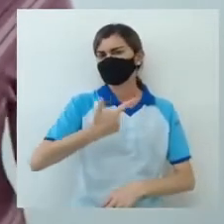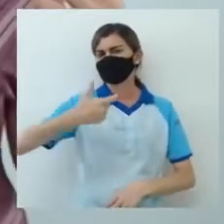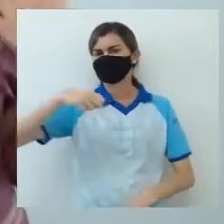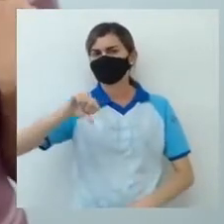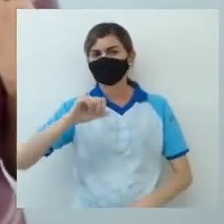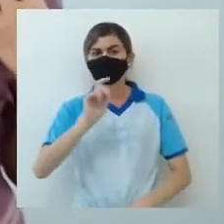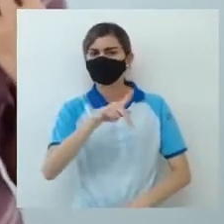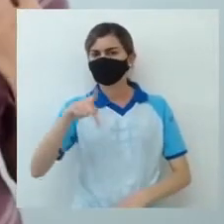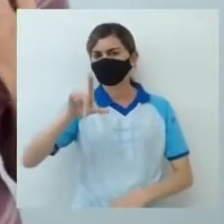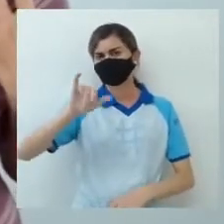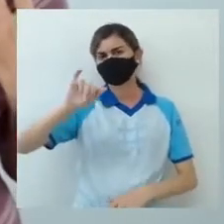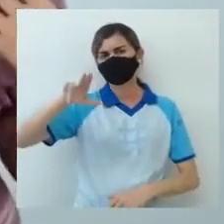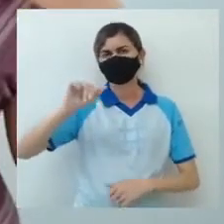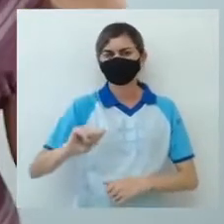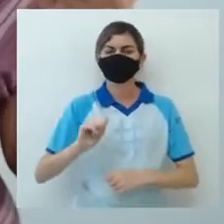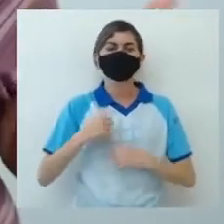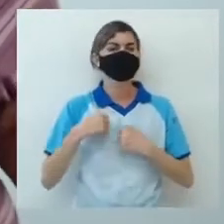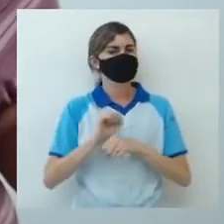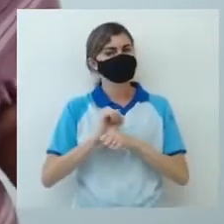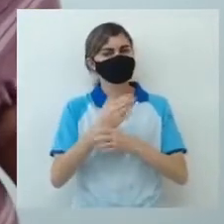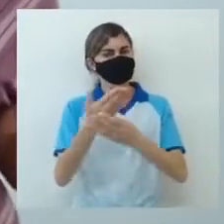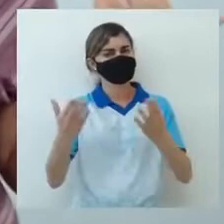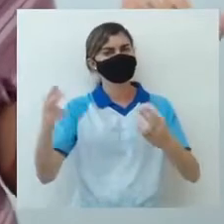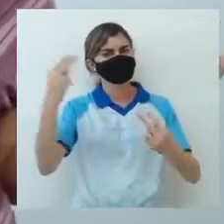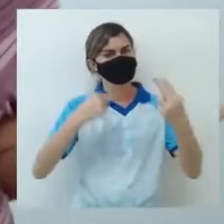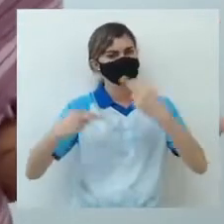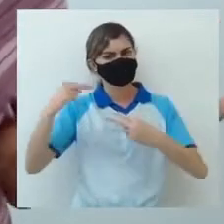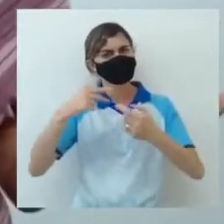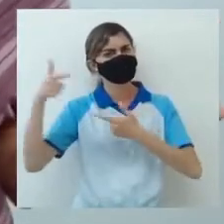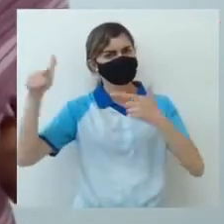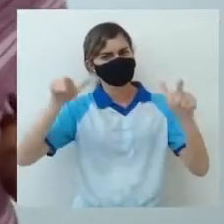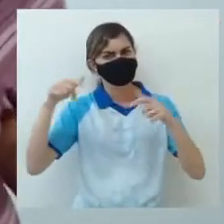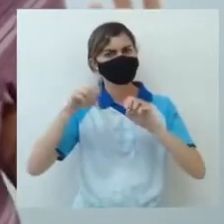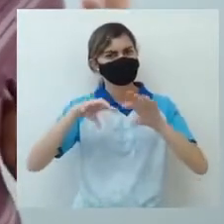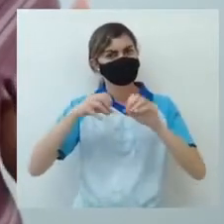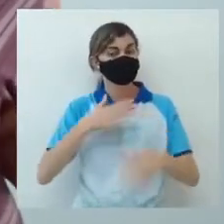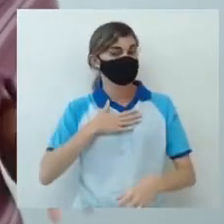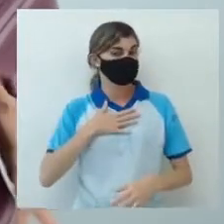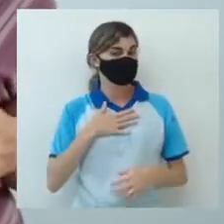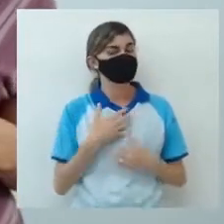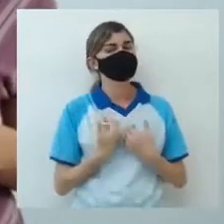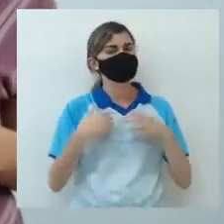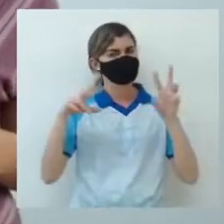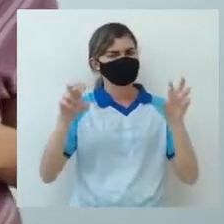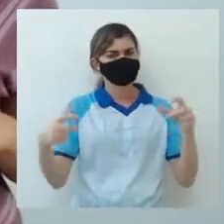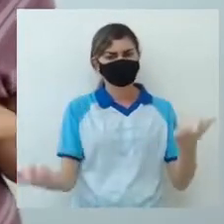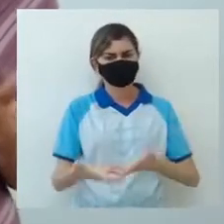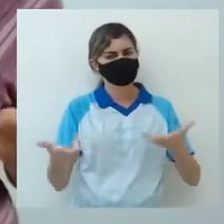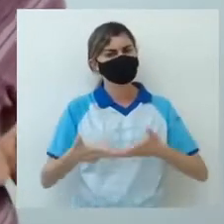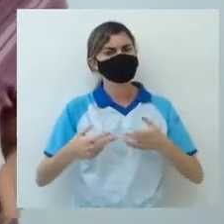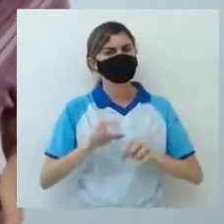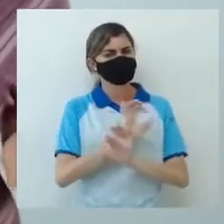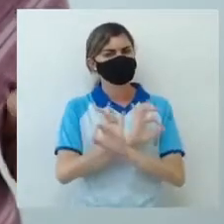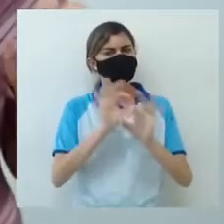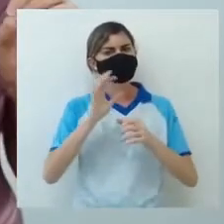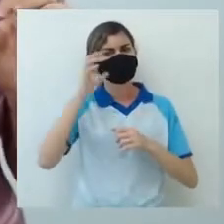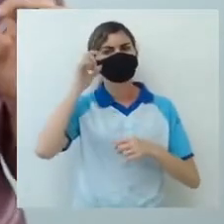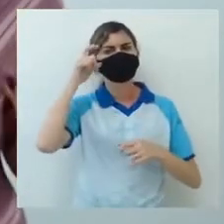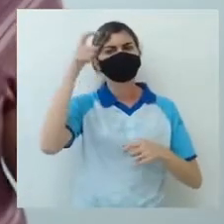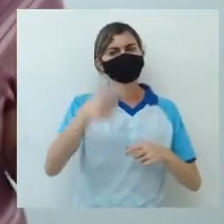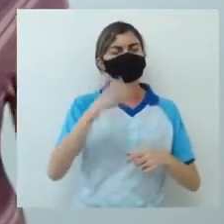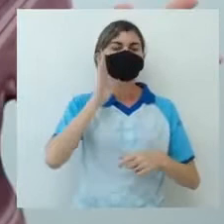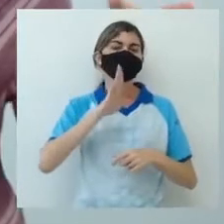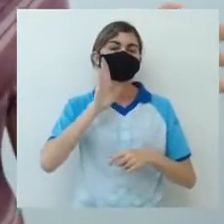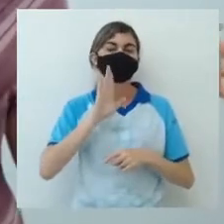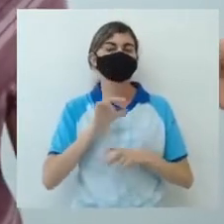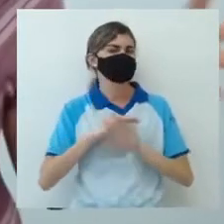Eu sou a professora Lilian Pinto, espero que vocês já tenham visto outras aulas minhas. E esse tema de hoje é um tema super interessante, muito